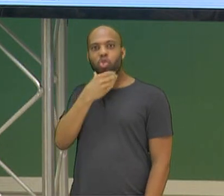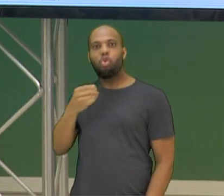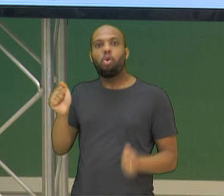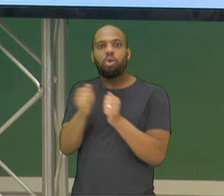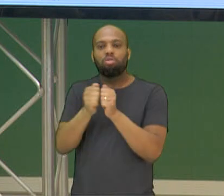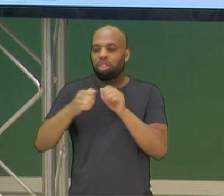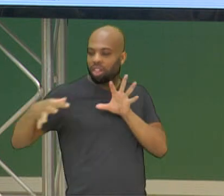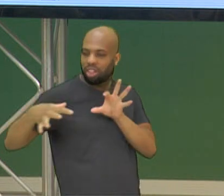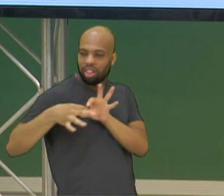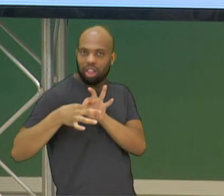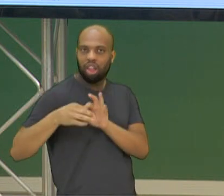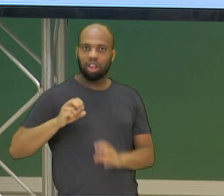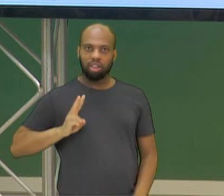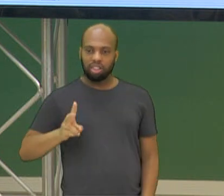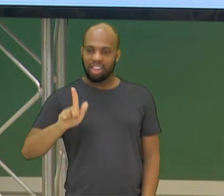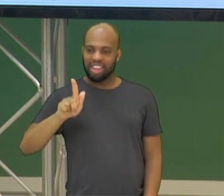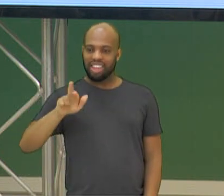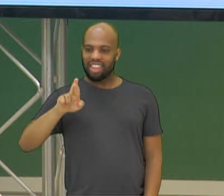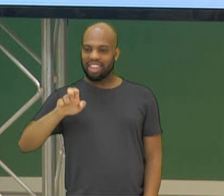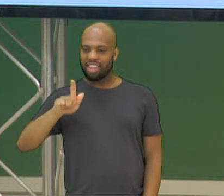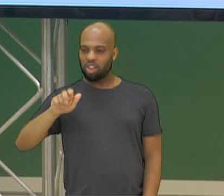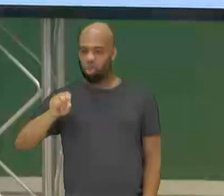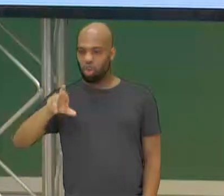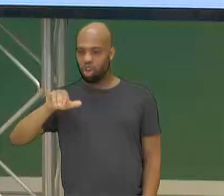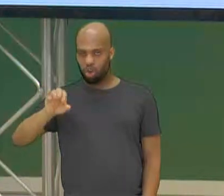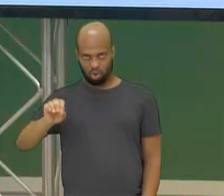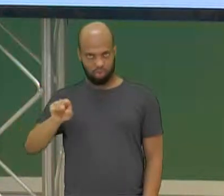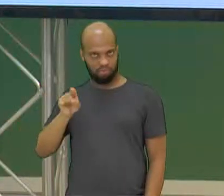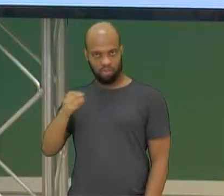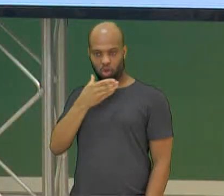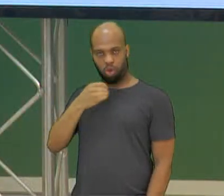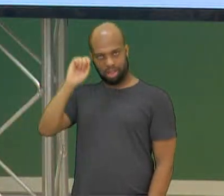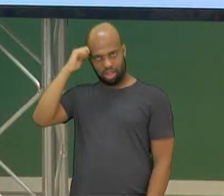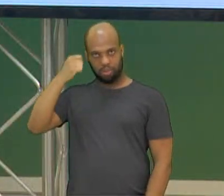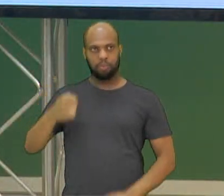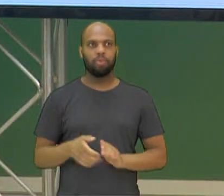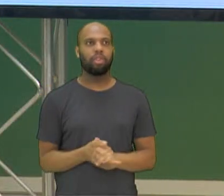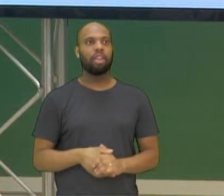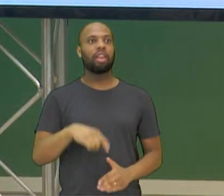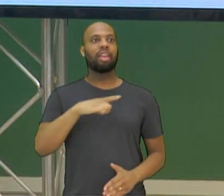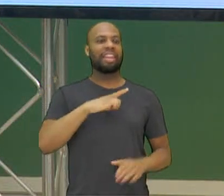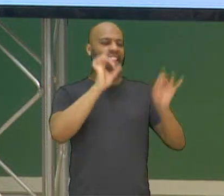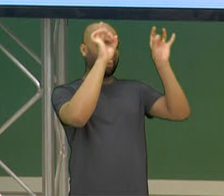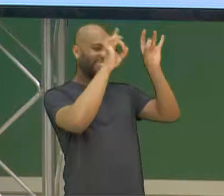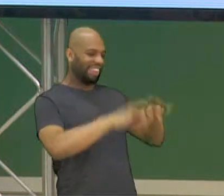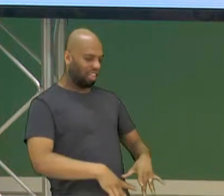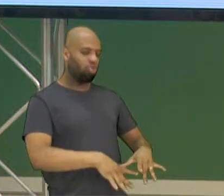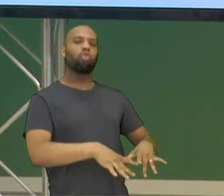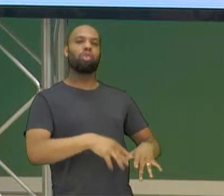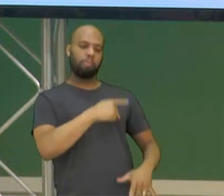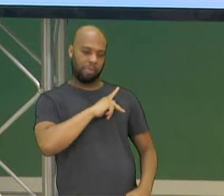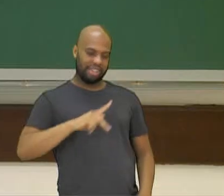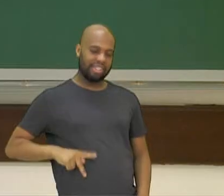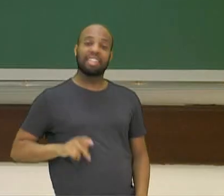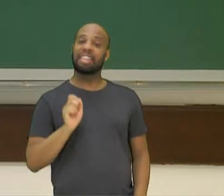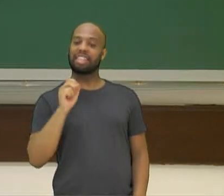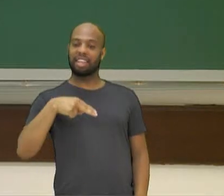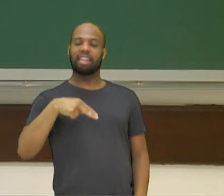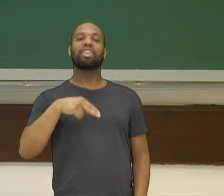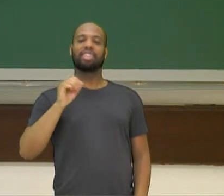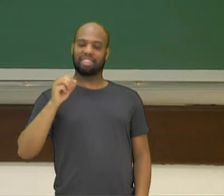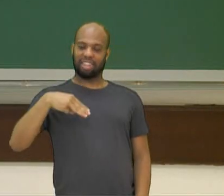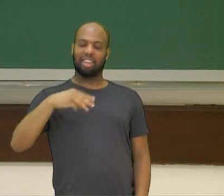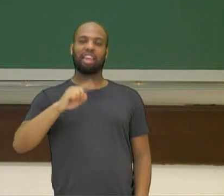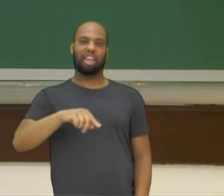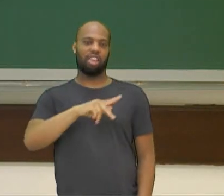do Gregório, né, que era o segurança dele. Aqui a gente tem, renunciou o presidente Getúlio Vargas, né, a